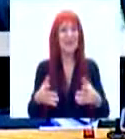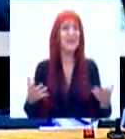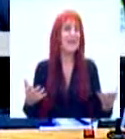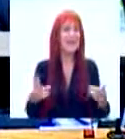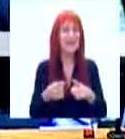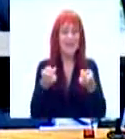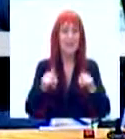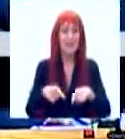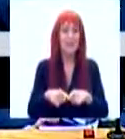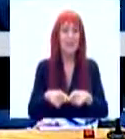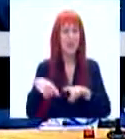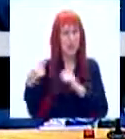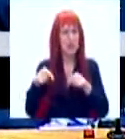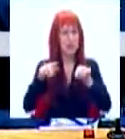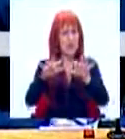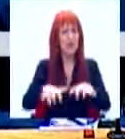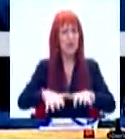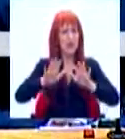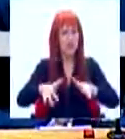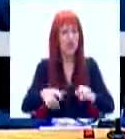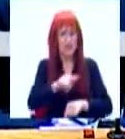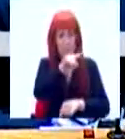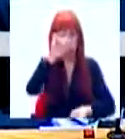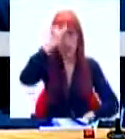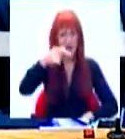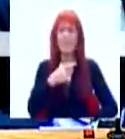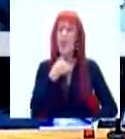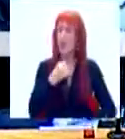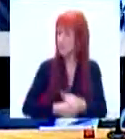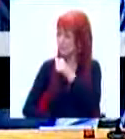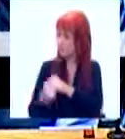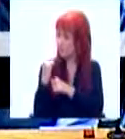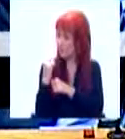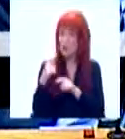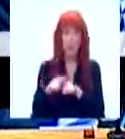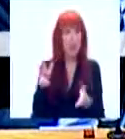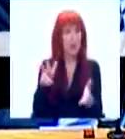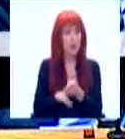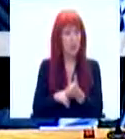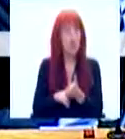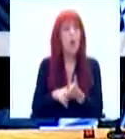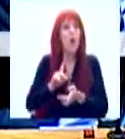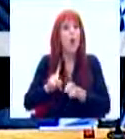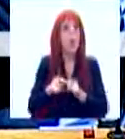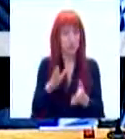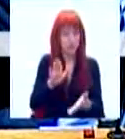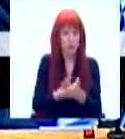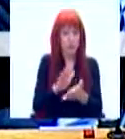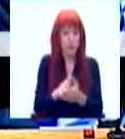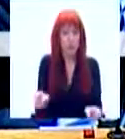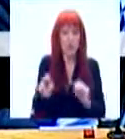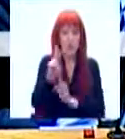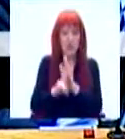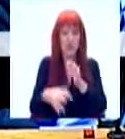e que também discutido neste Parlamento. Como sabem, em agosto passado aprovámos e foi publicado o novo